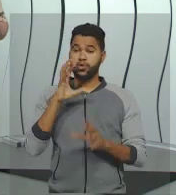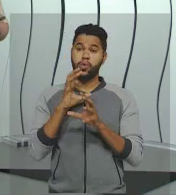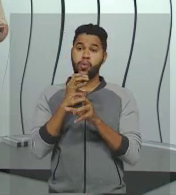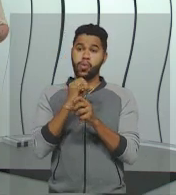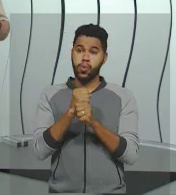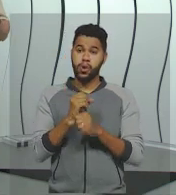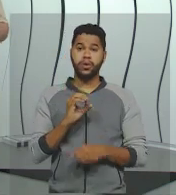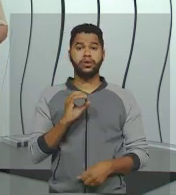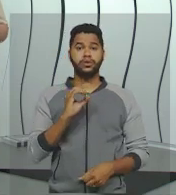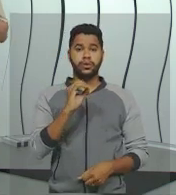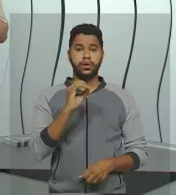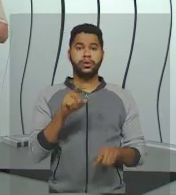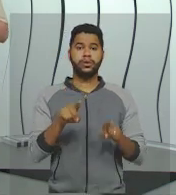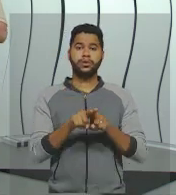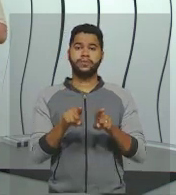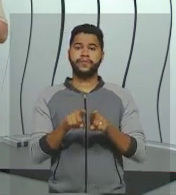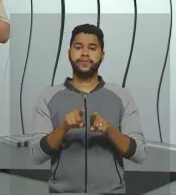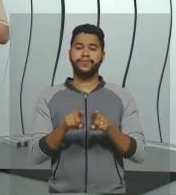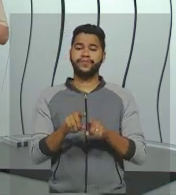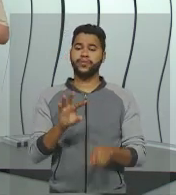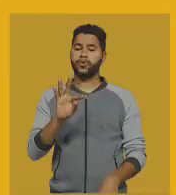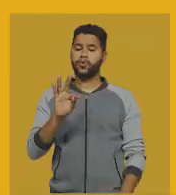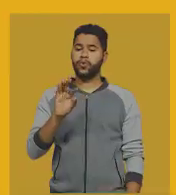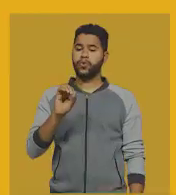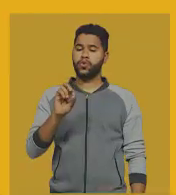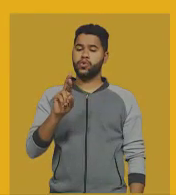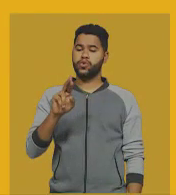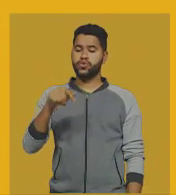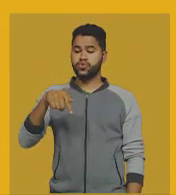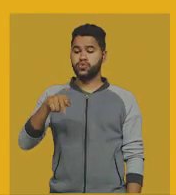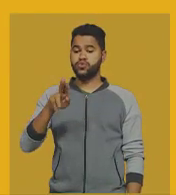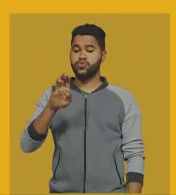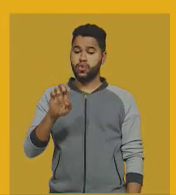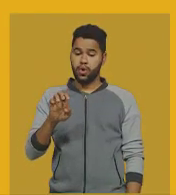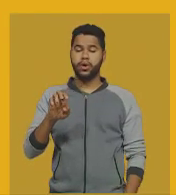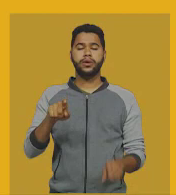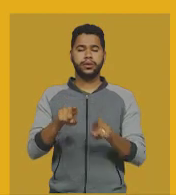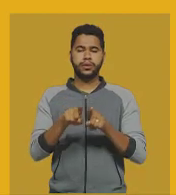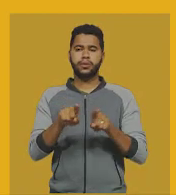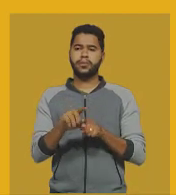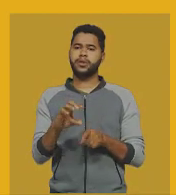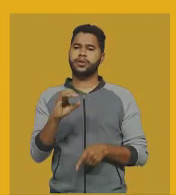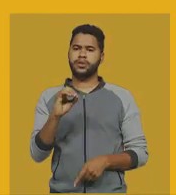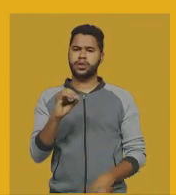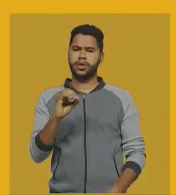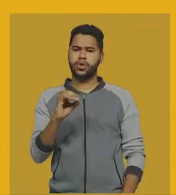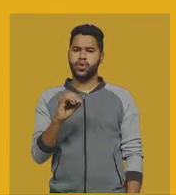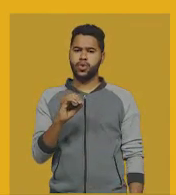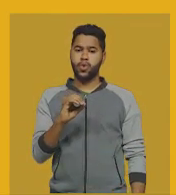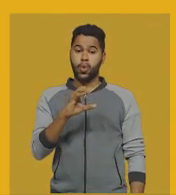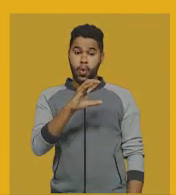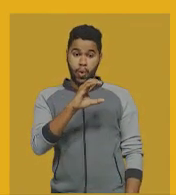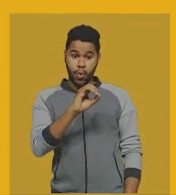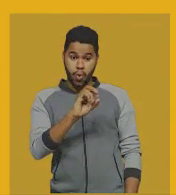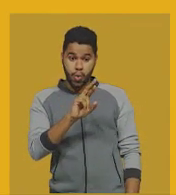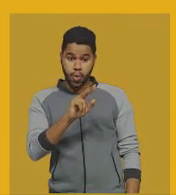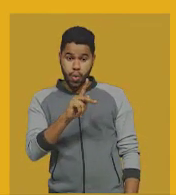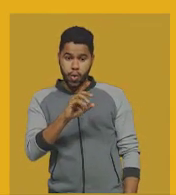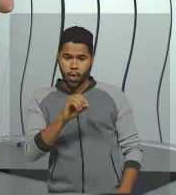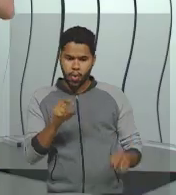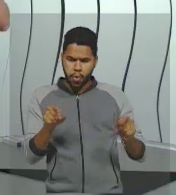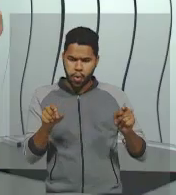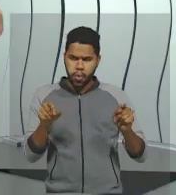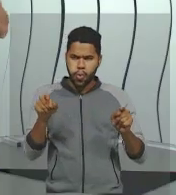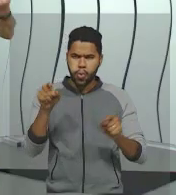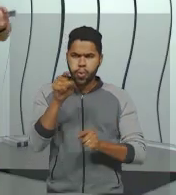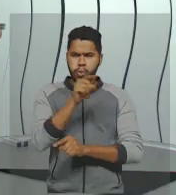também precisarei que o torque resultante seja zero. Ou seja, o meu corpo ele não pode, teoricamente, girar.